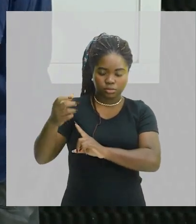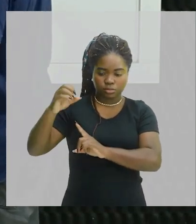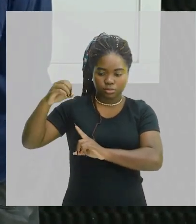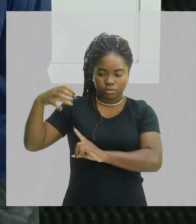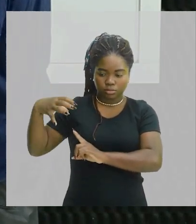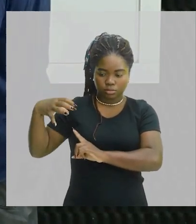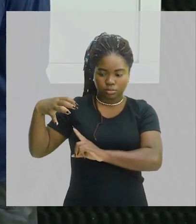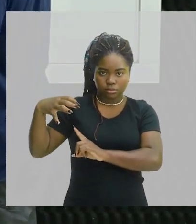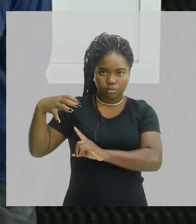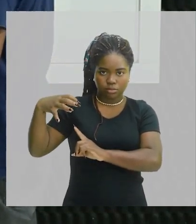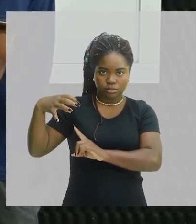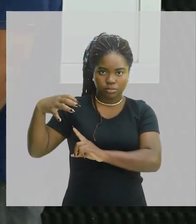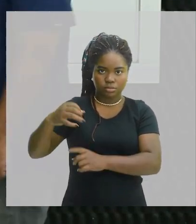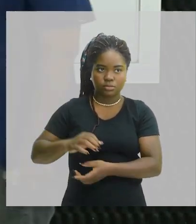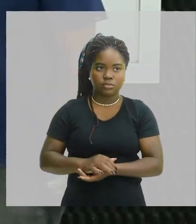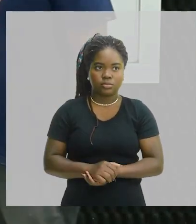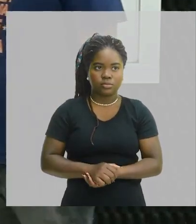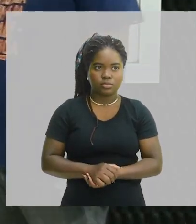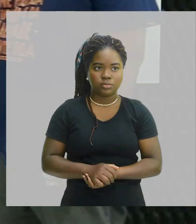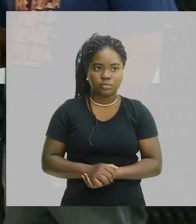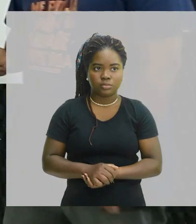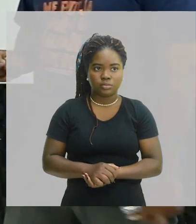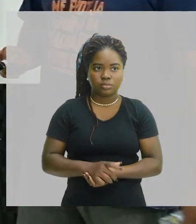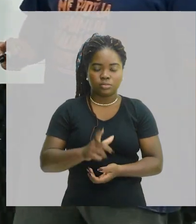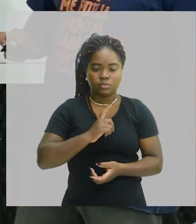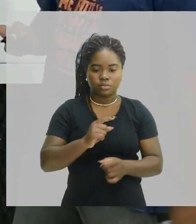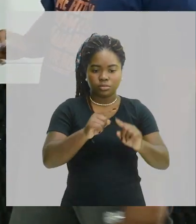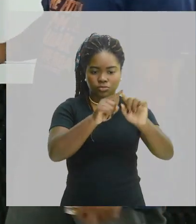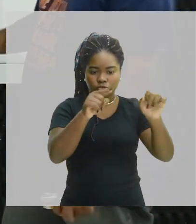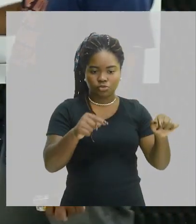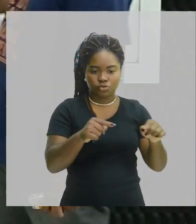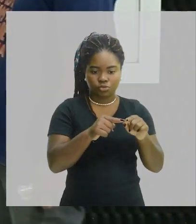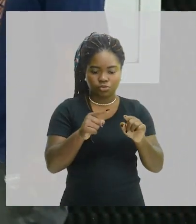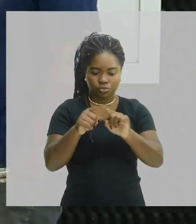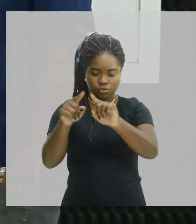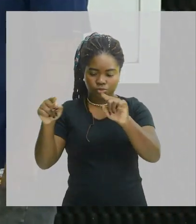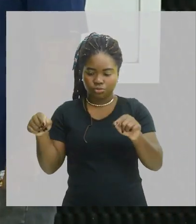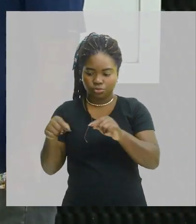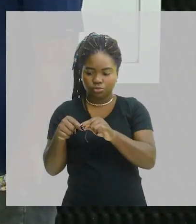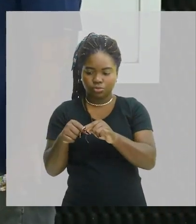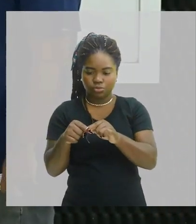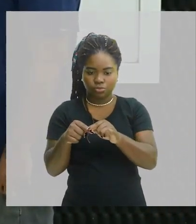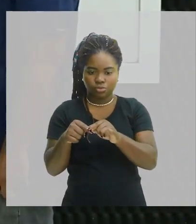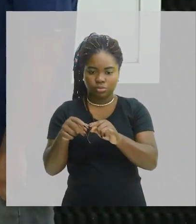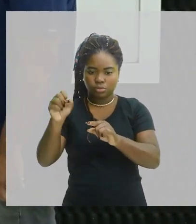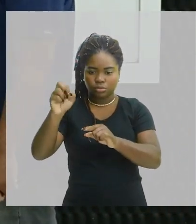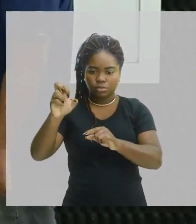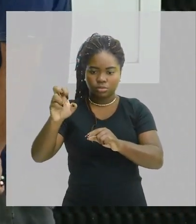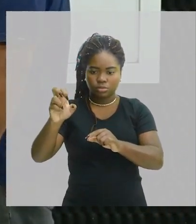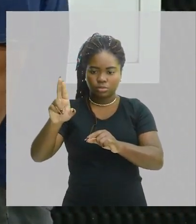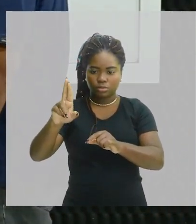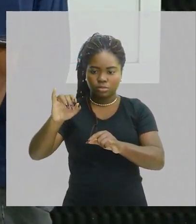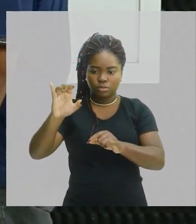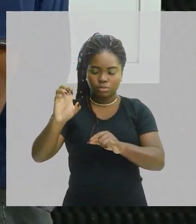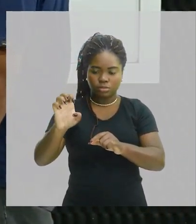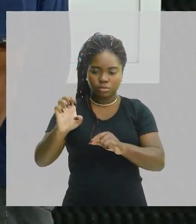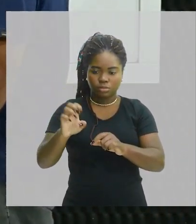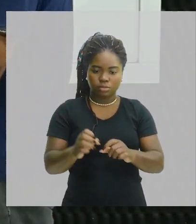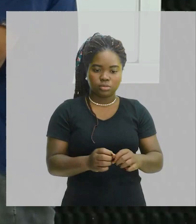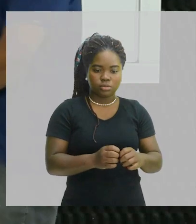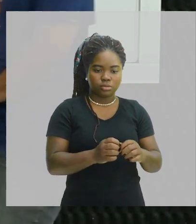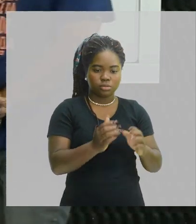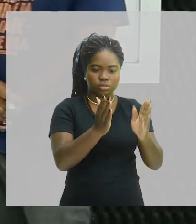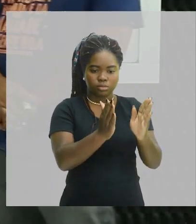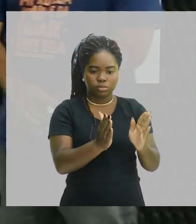certo? Um gerador após o outro. Então, essa é uma associação em série.